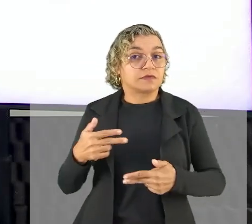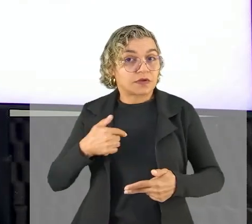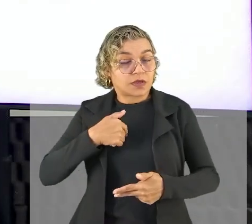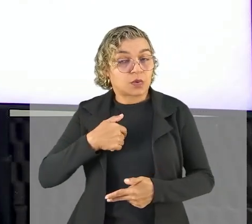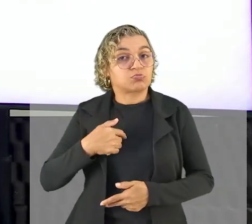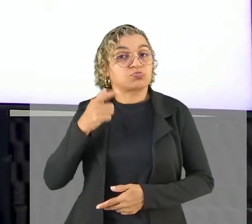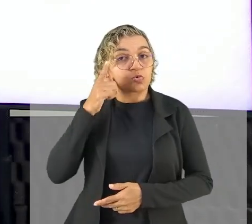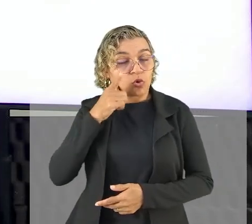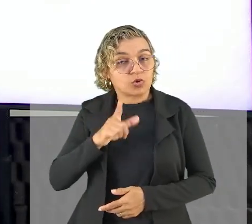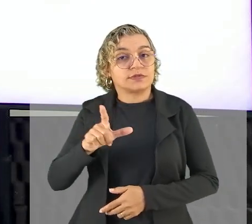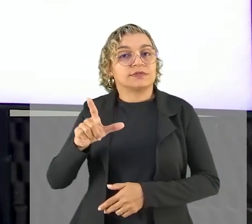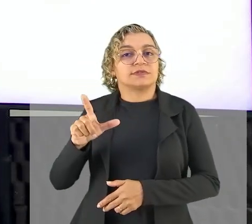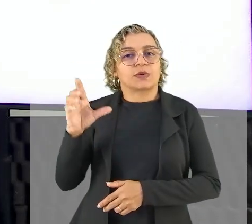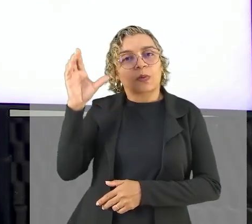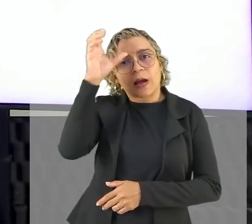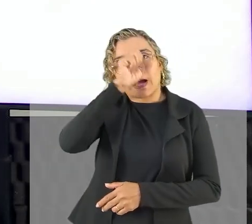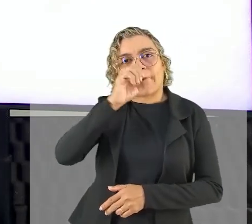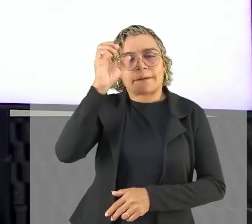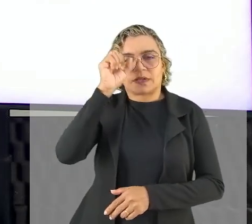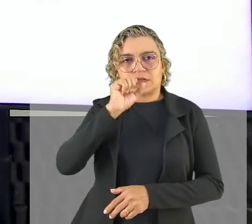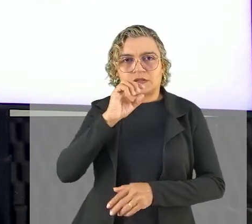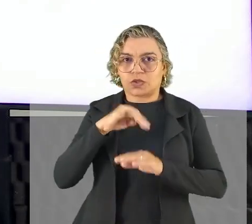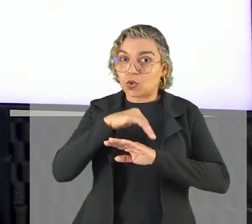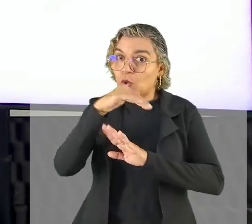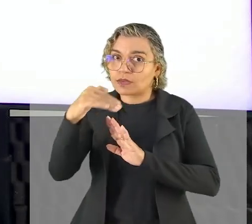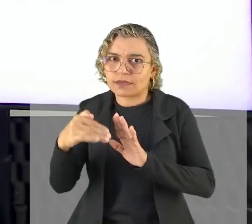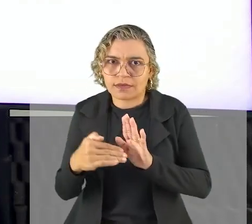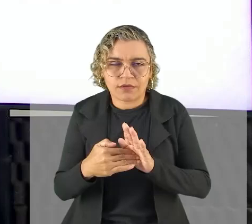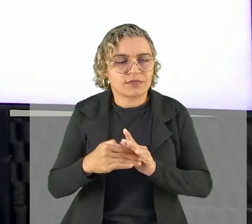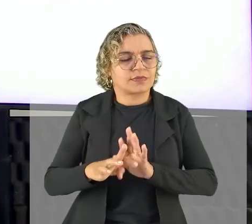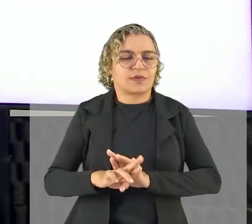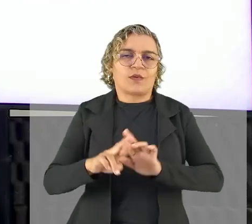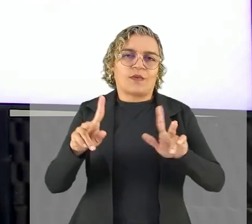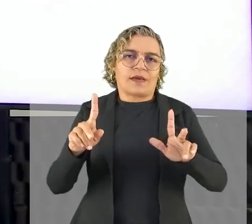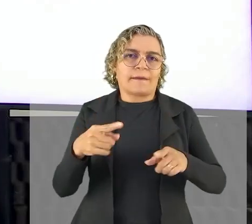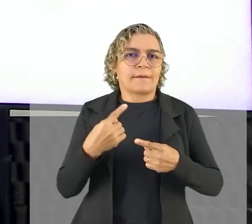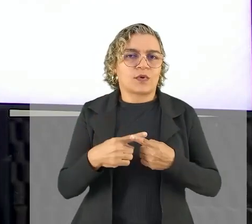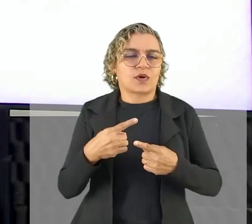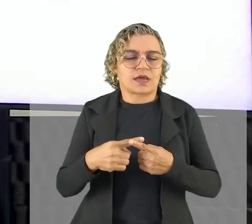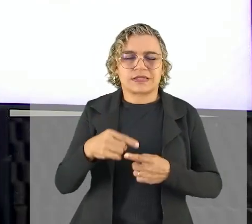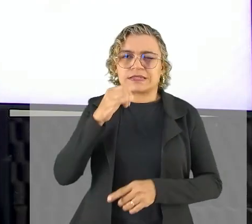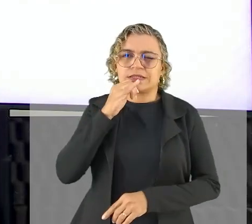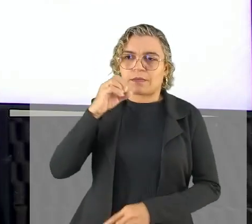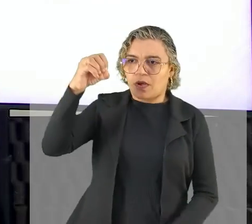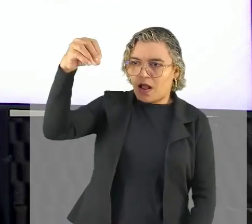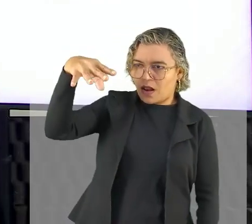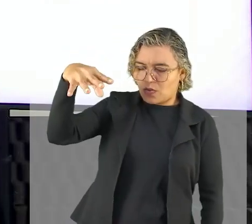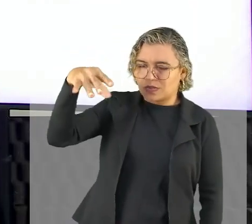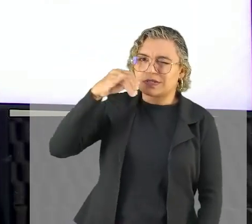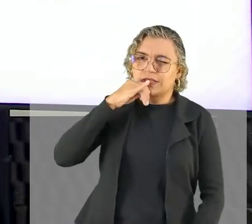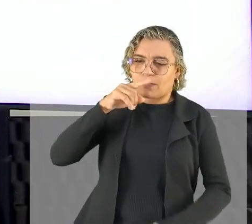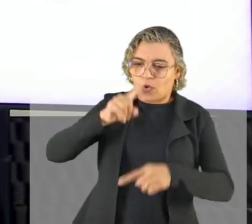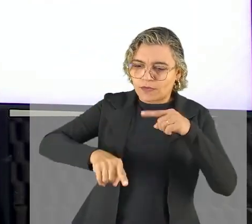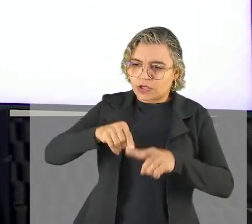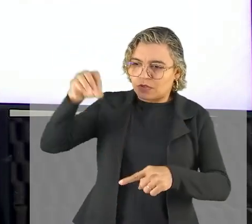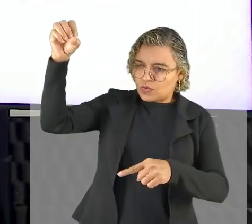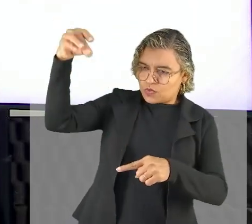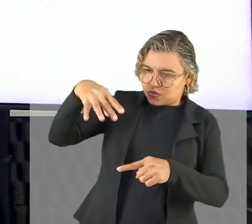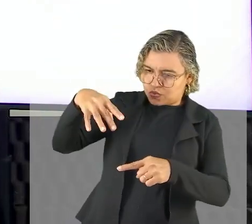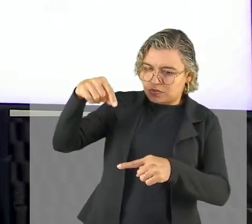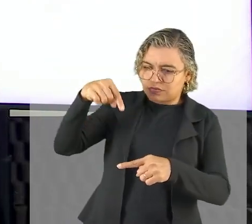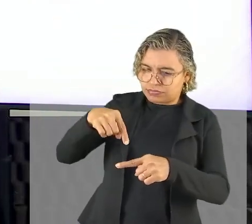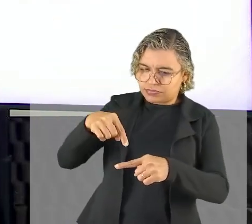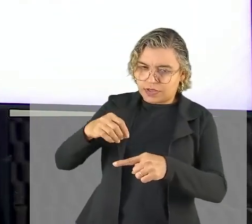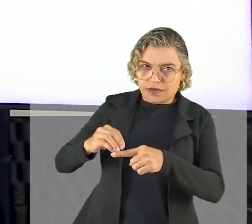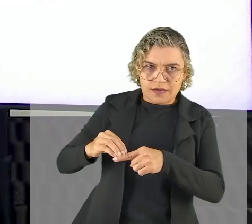realidade, que não é a totalidade dela, né? Porque a partir do momento que a luz bate, por exemplo, nesse objeto, e a